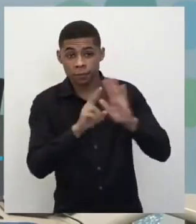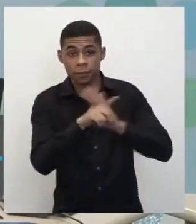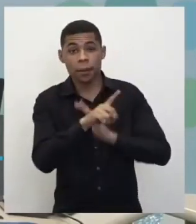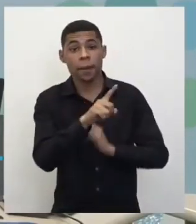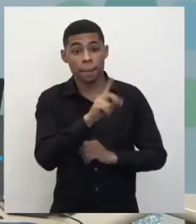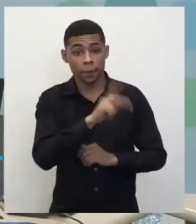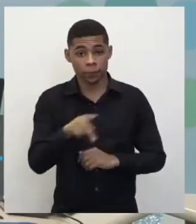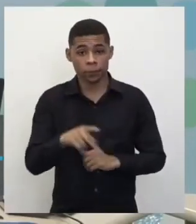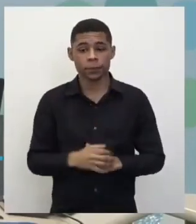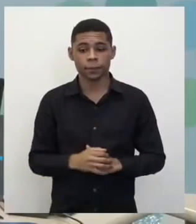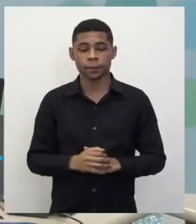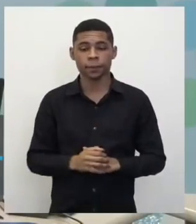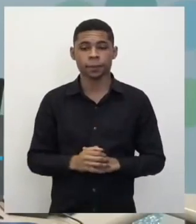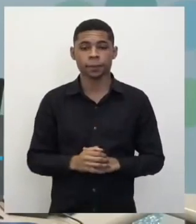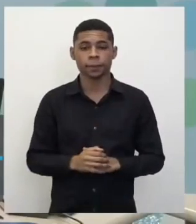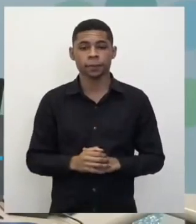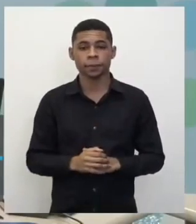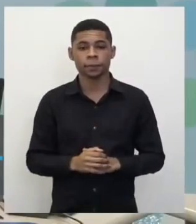professora.